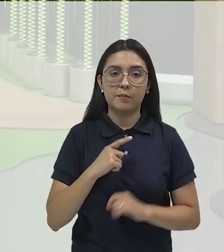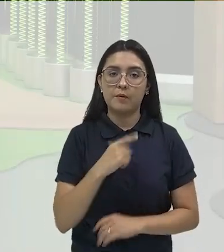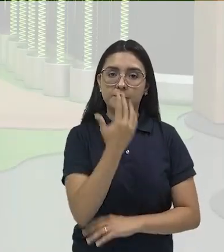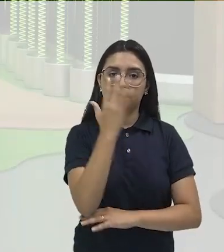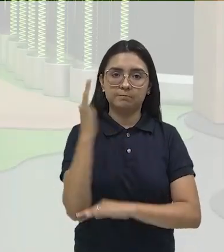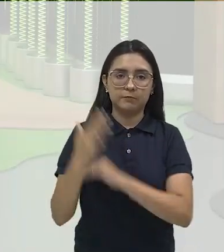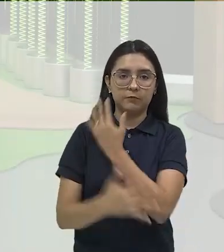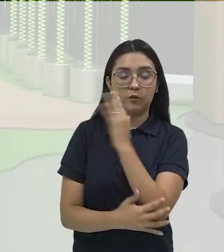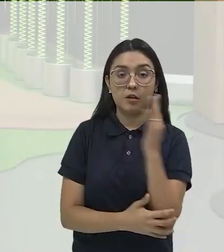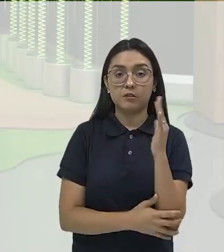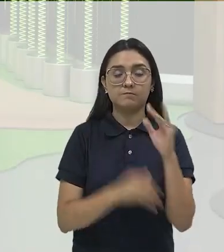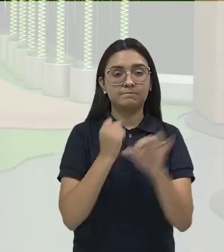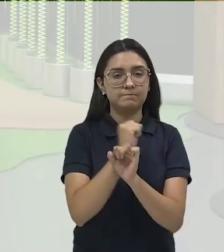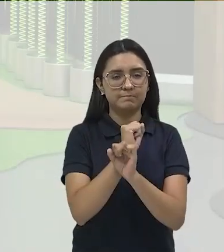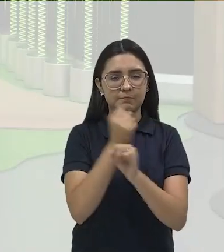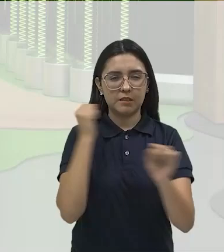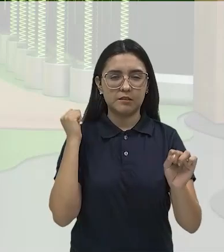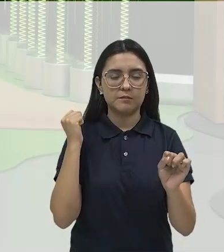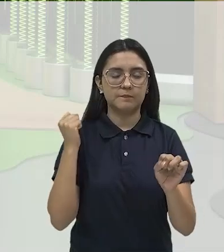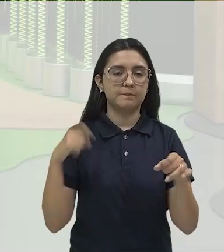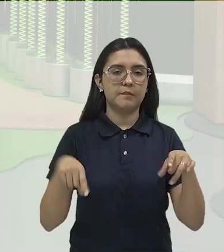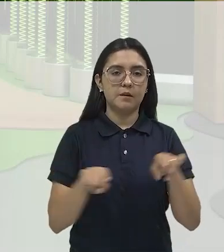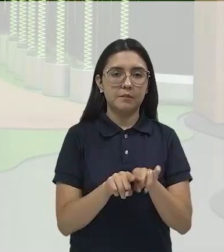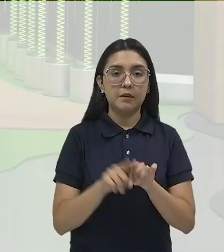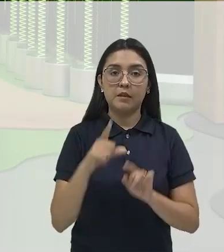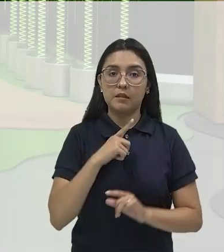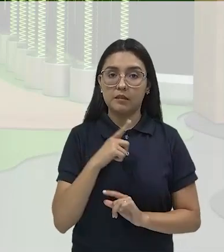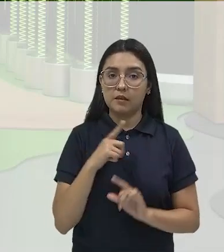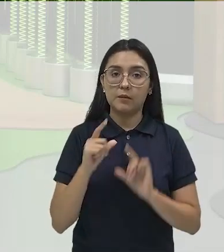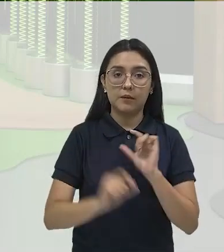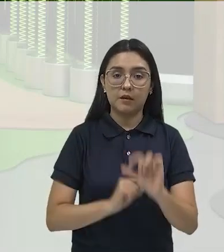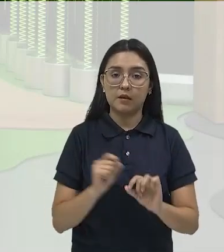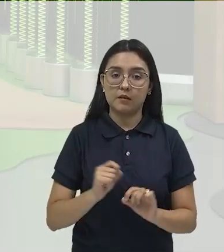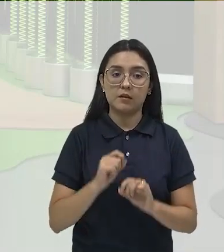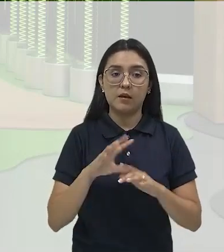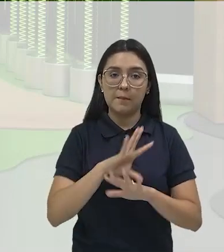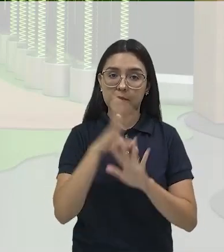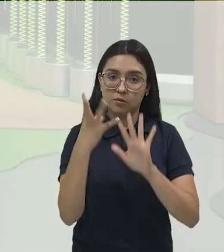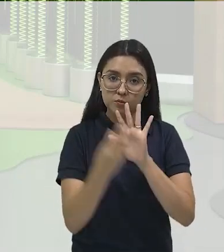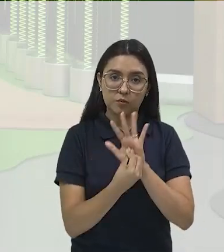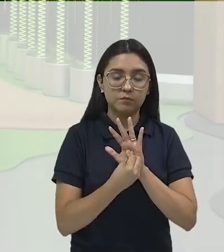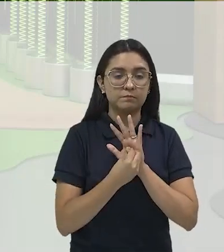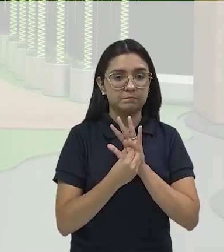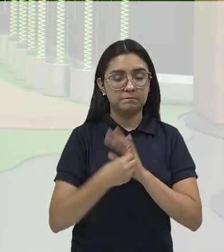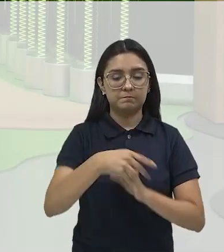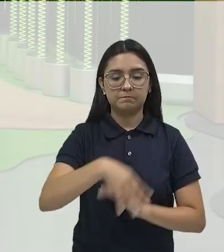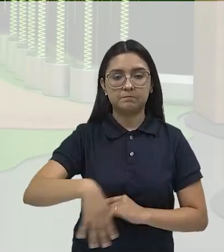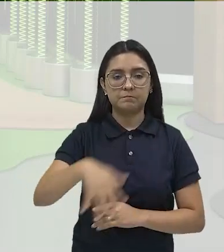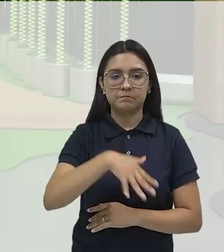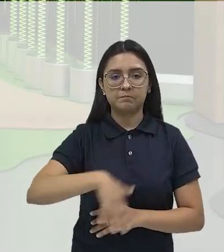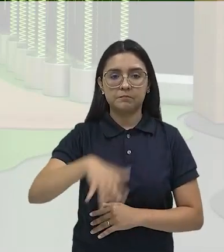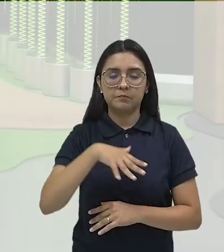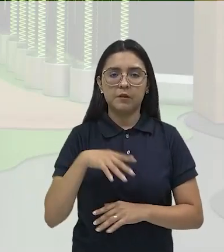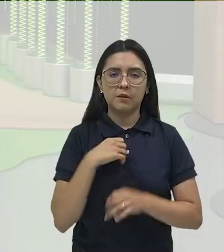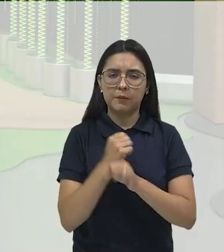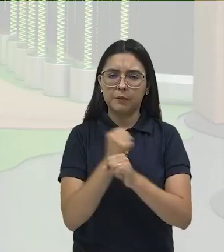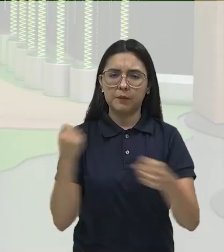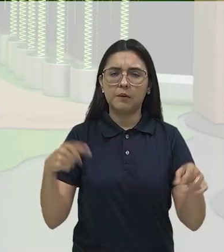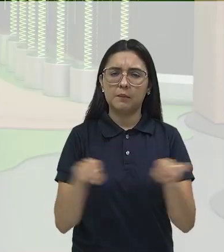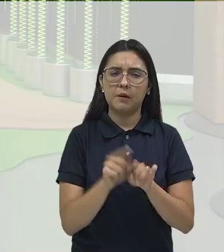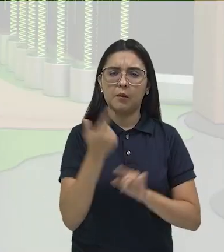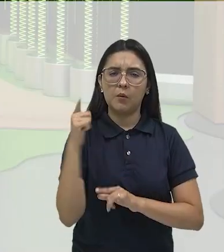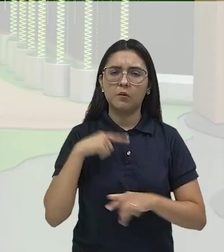floresta imensa, né? Nós temos a Amazônia como uma floresta imensa, porém nós temos outros biomas que são